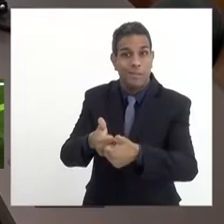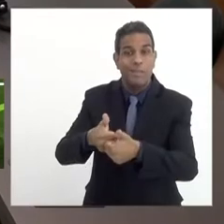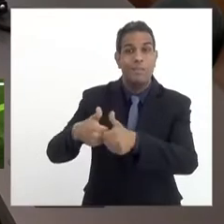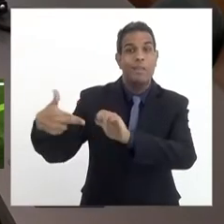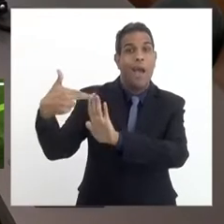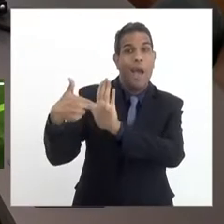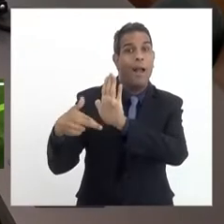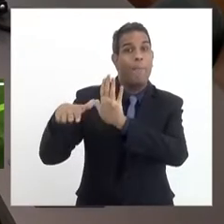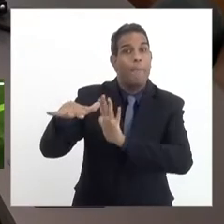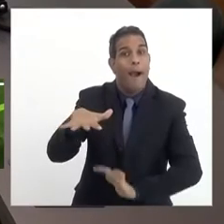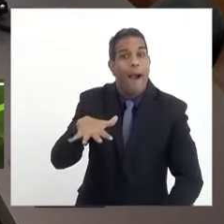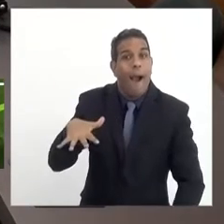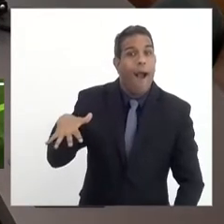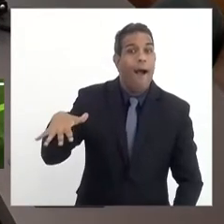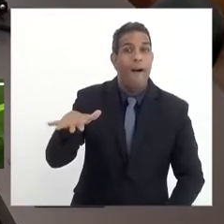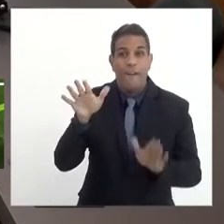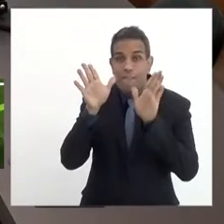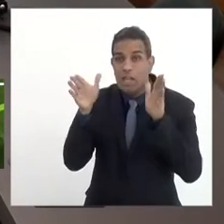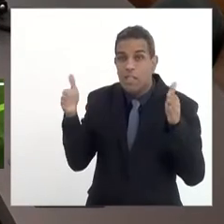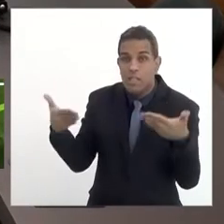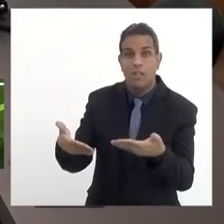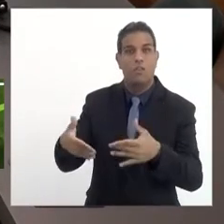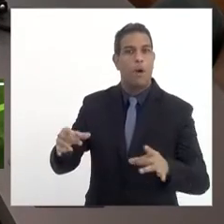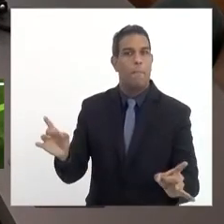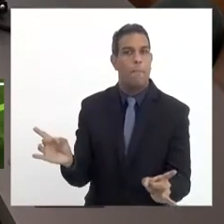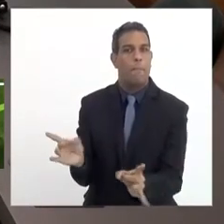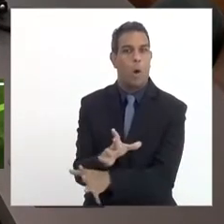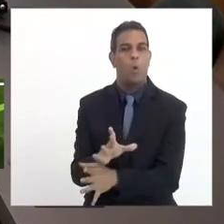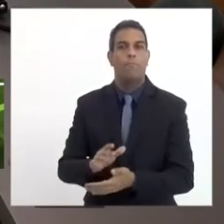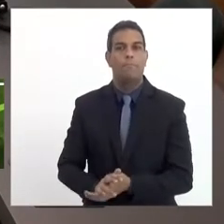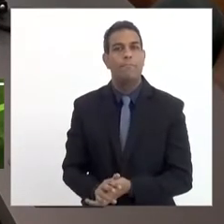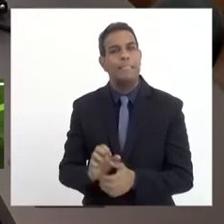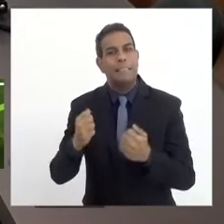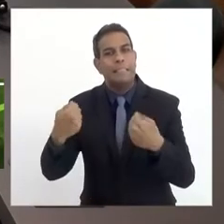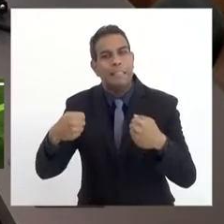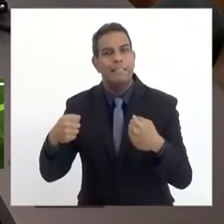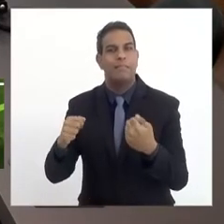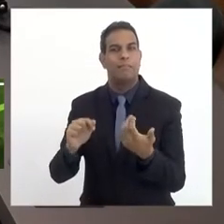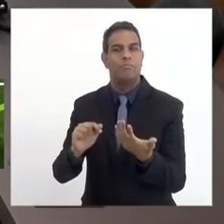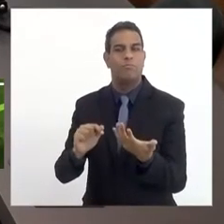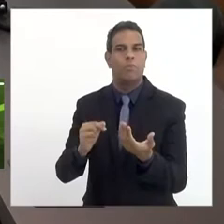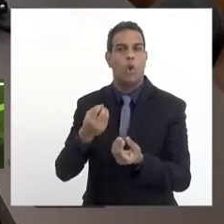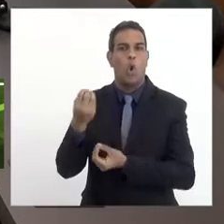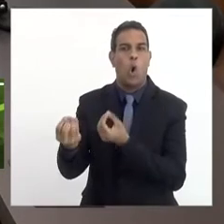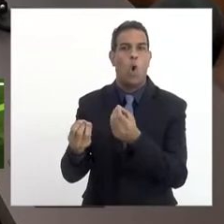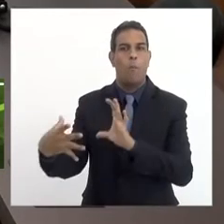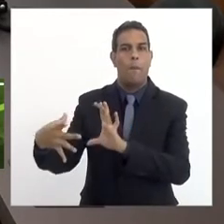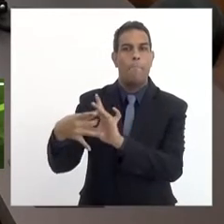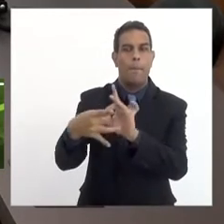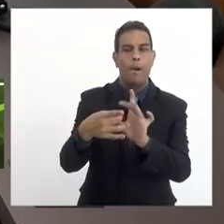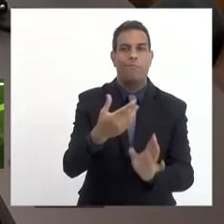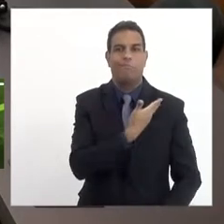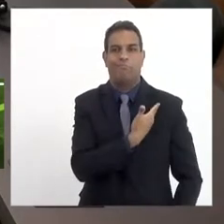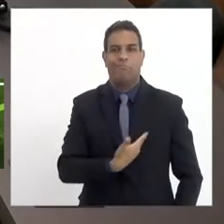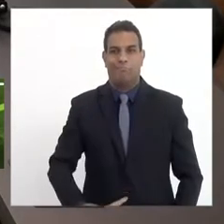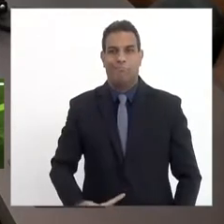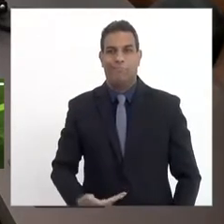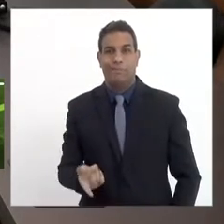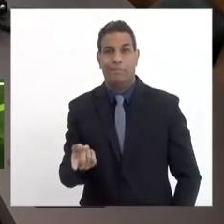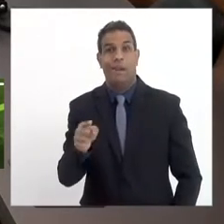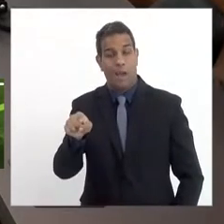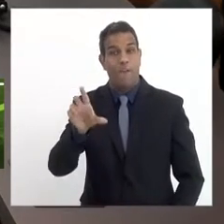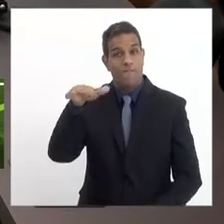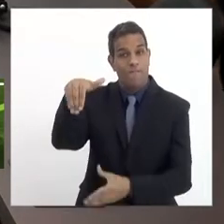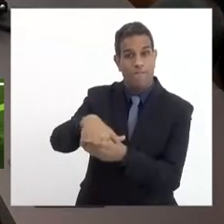padrões específicos quando houver expressa imposição dos órgãos ambientais. Perfeito, perfeito. Esse é